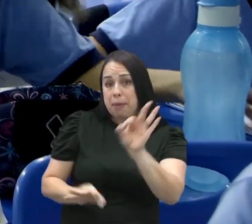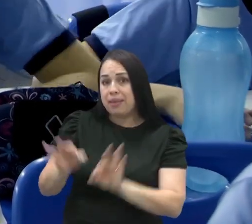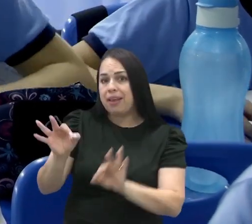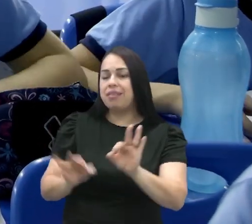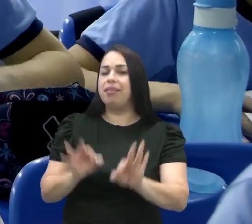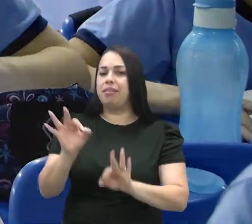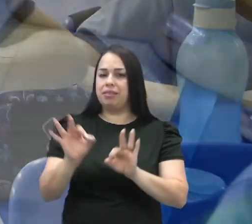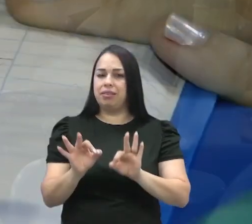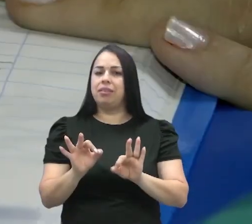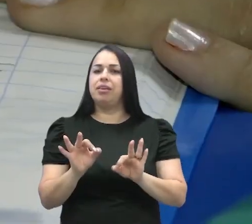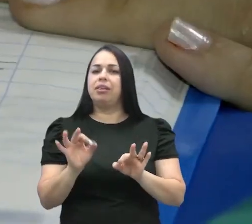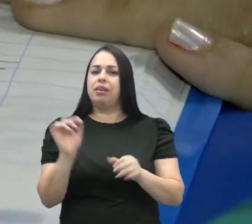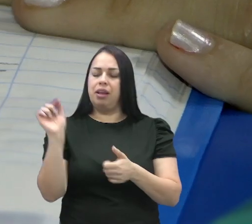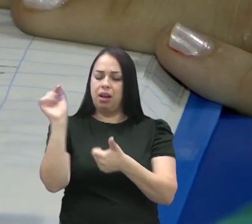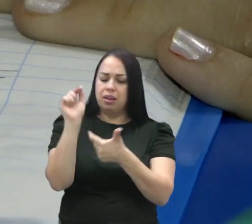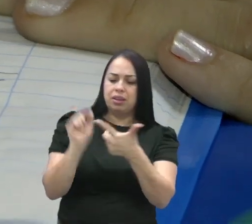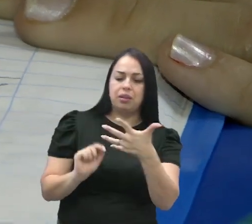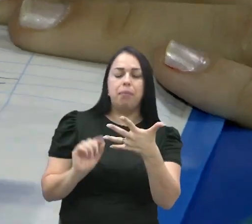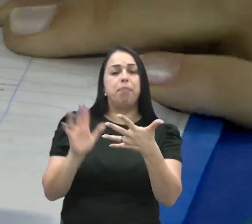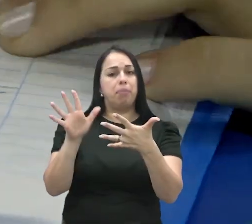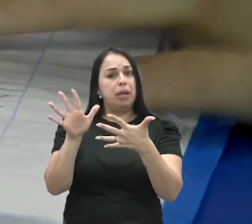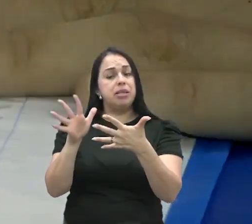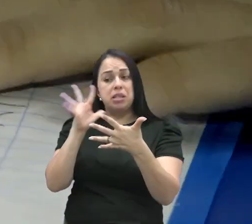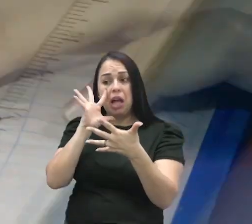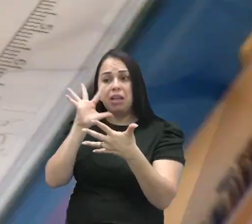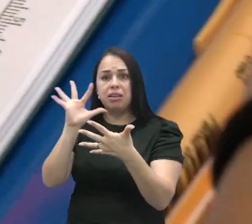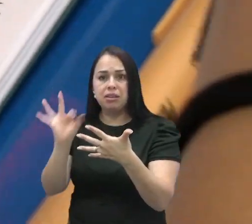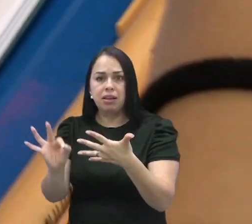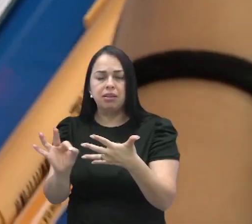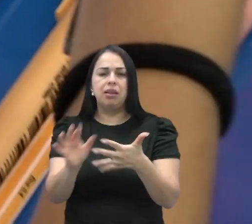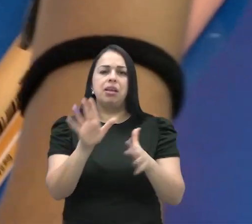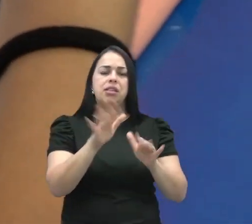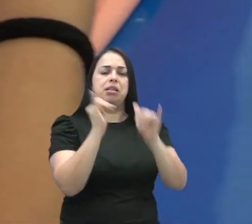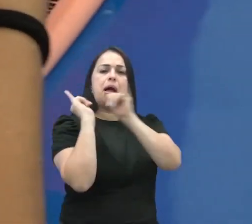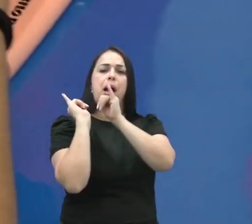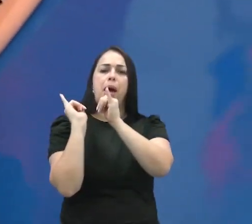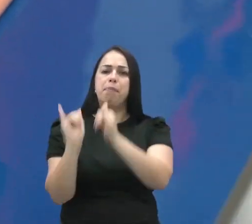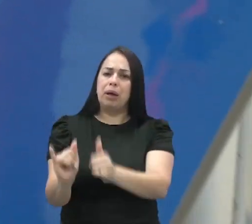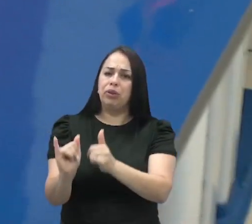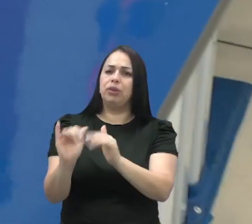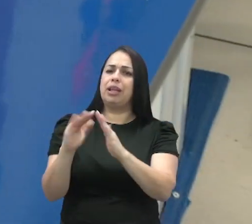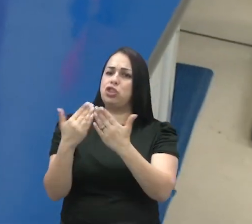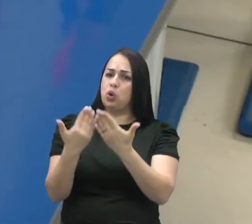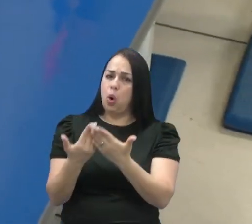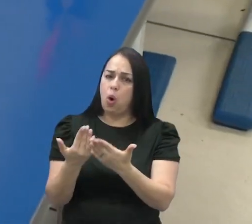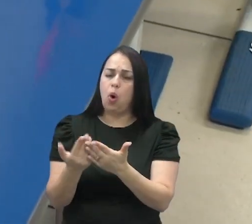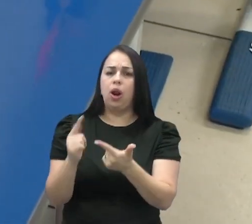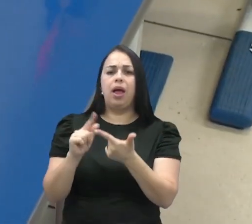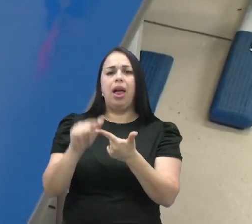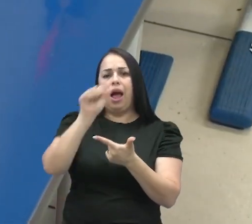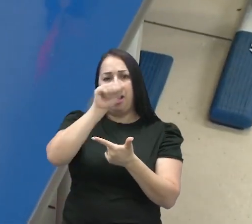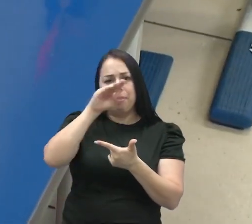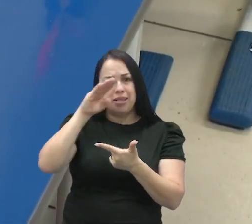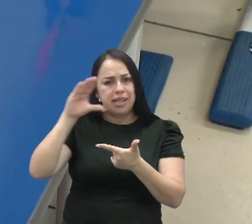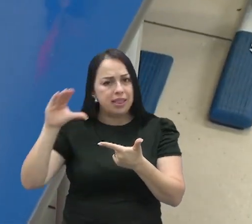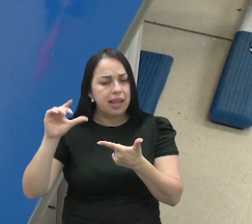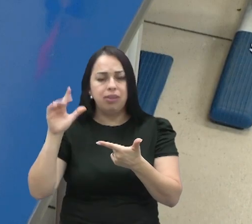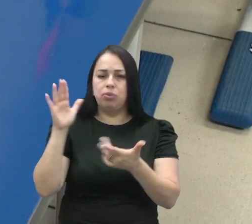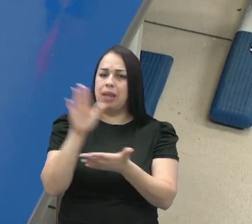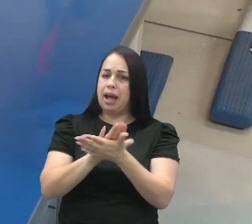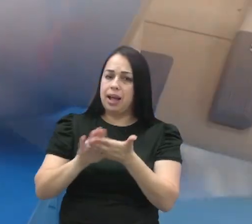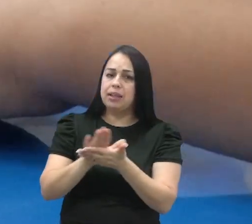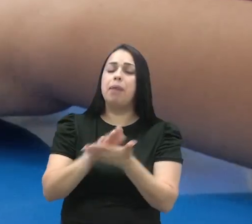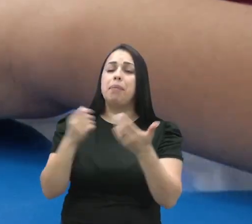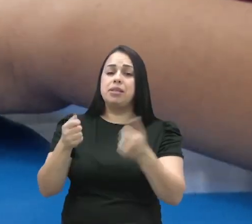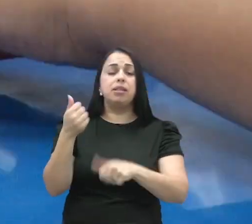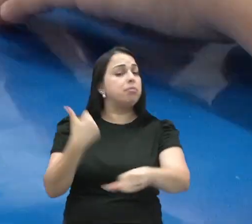e acompanhamento. Alguns pontos precisam de atenção: evasão escolar, analfabetismo e desigualdades